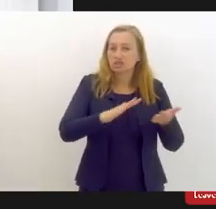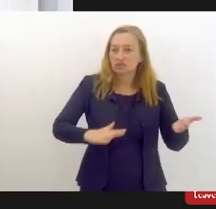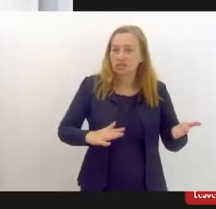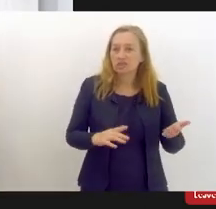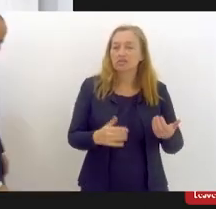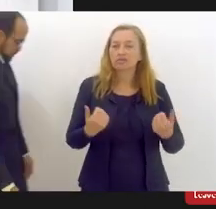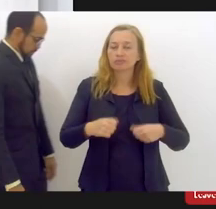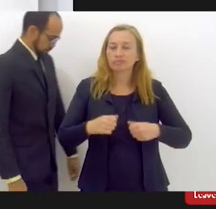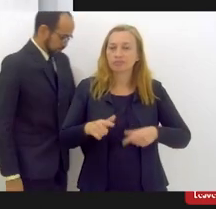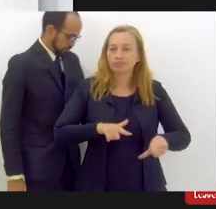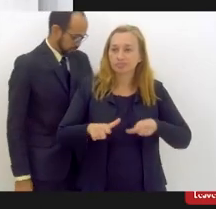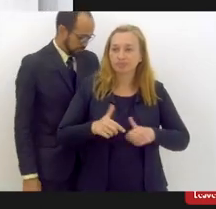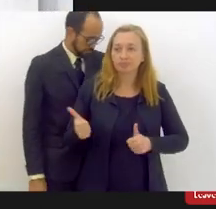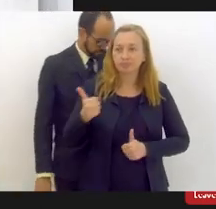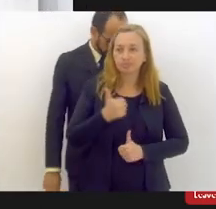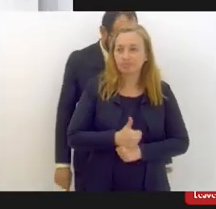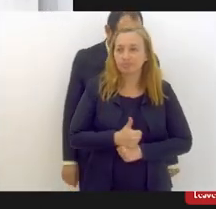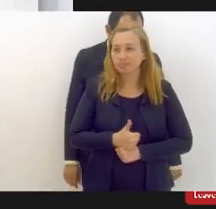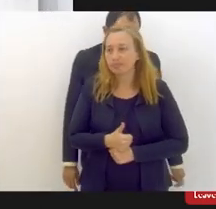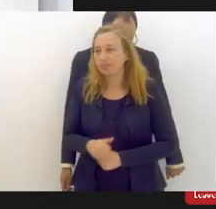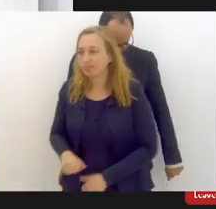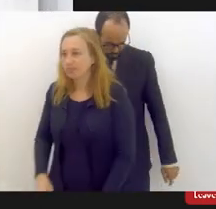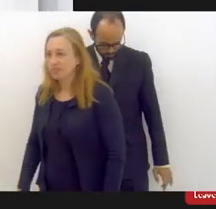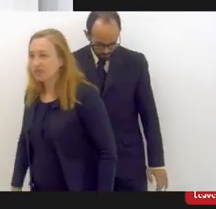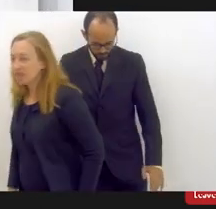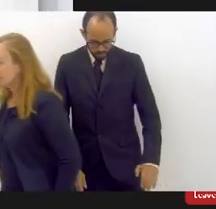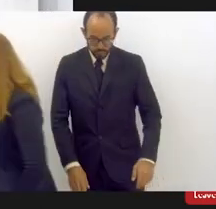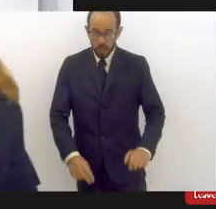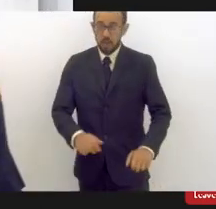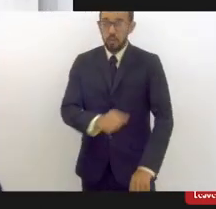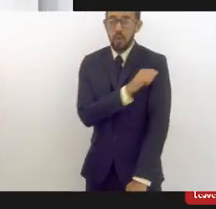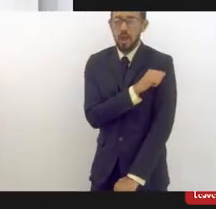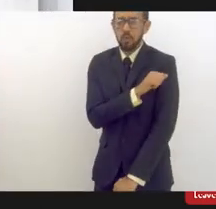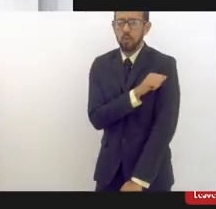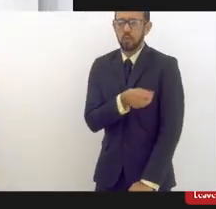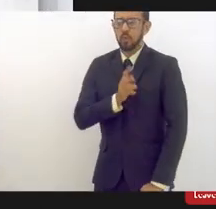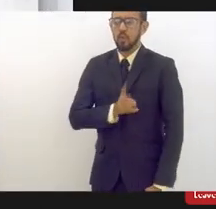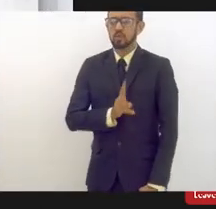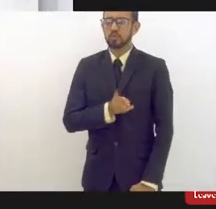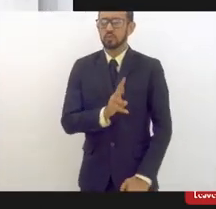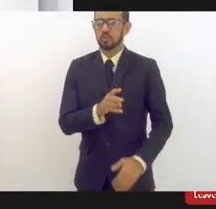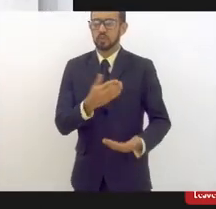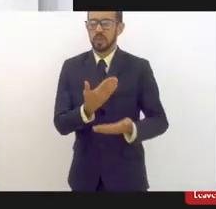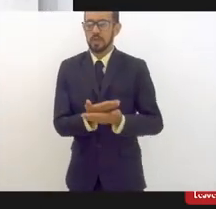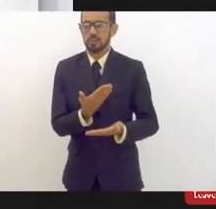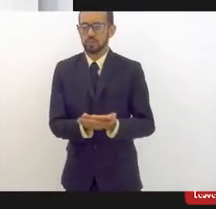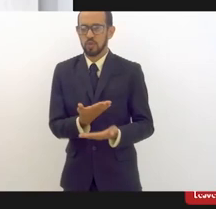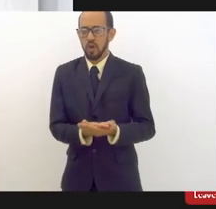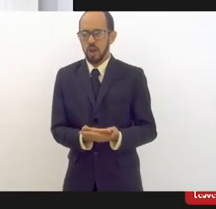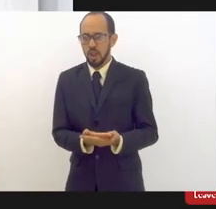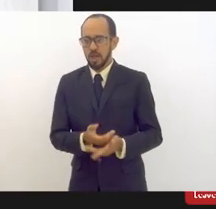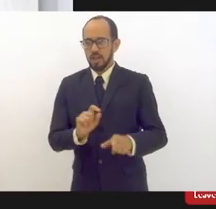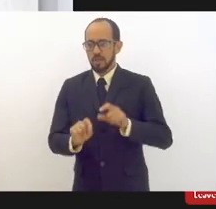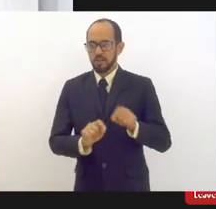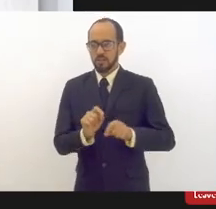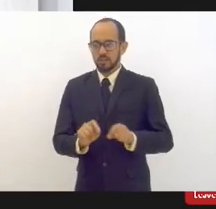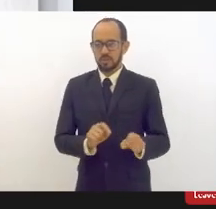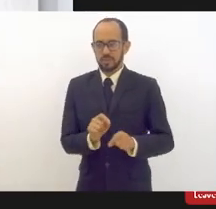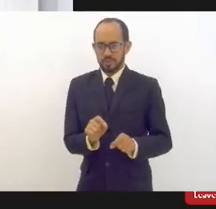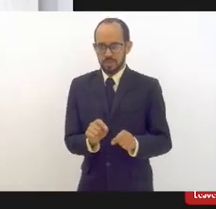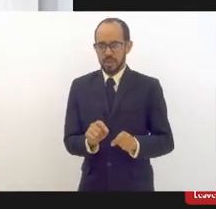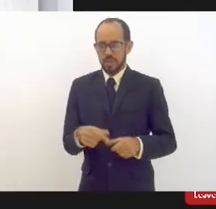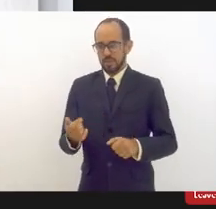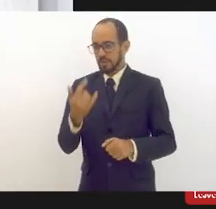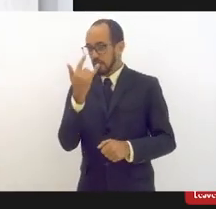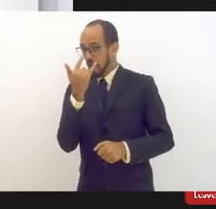missão de fazer com que o aluno permaneça também na escola, com uma diversidade atrativa